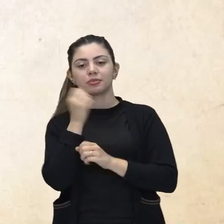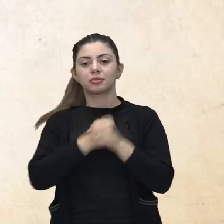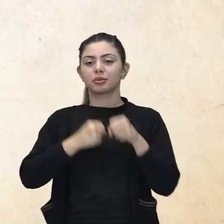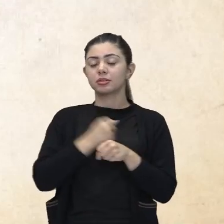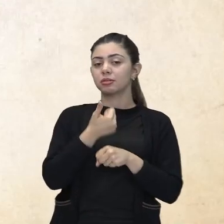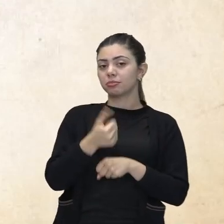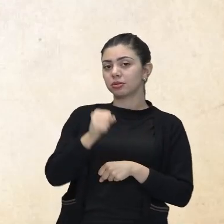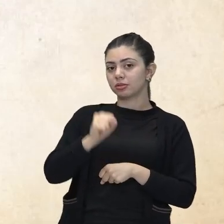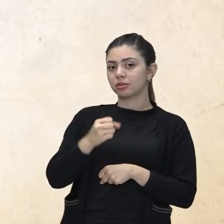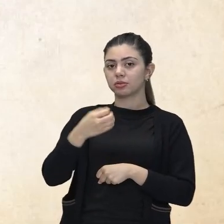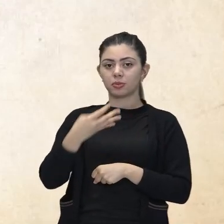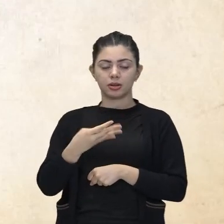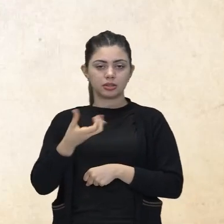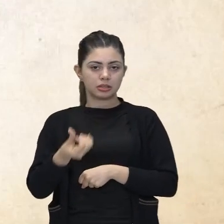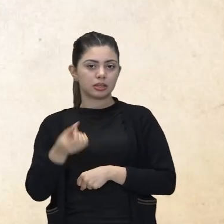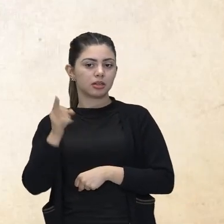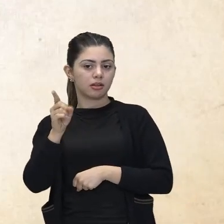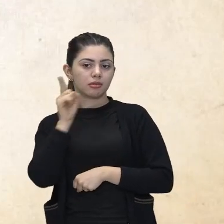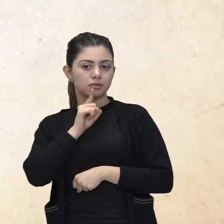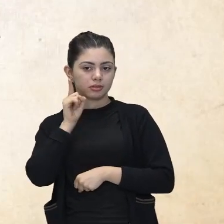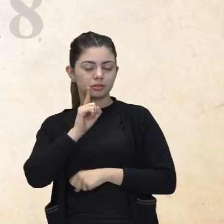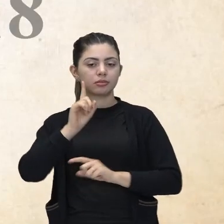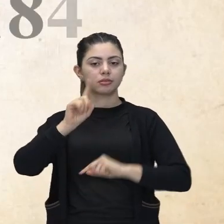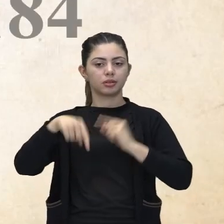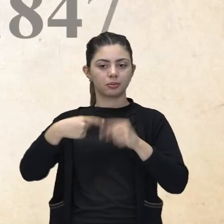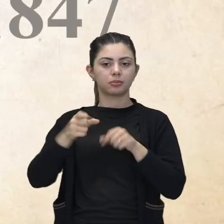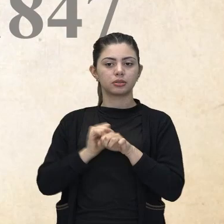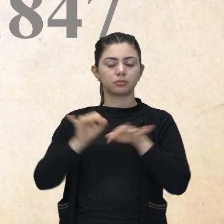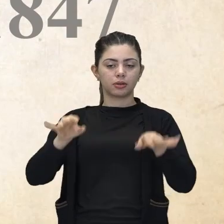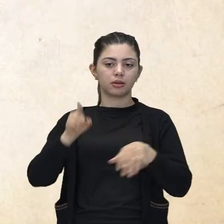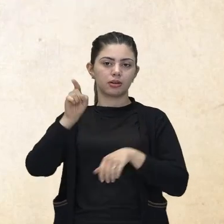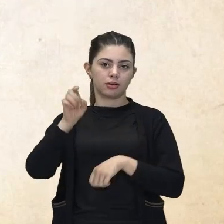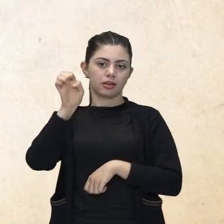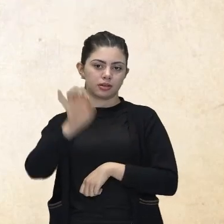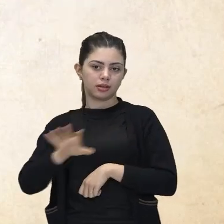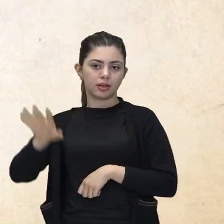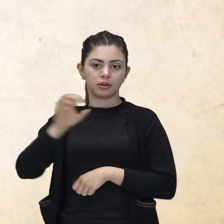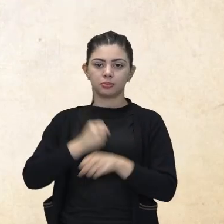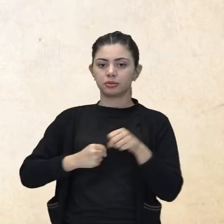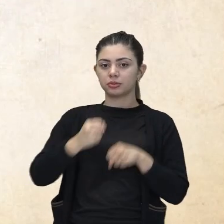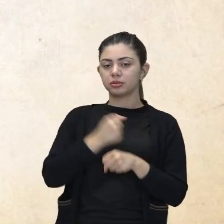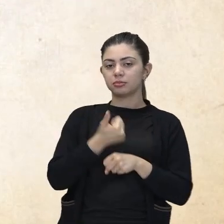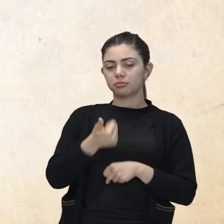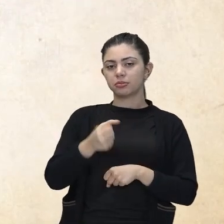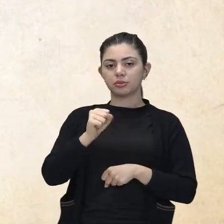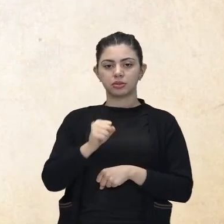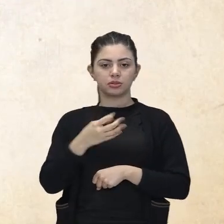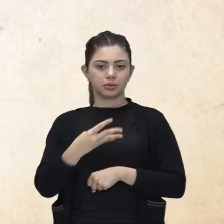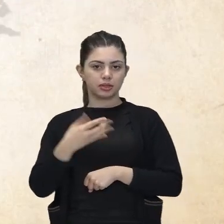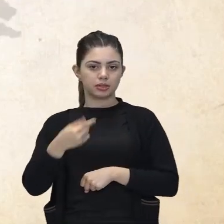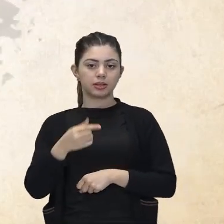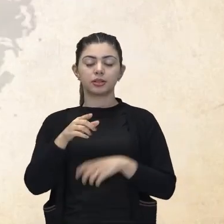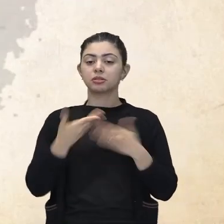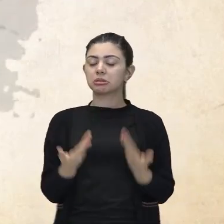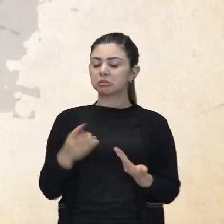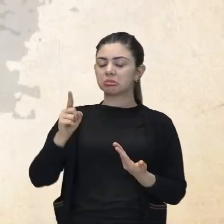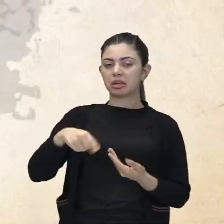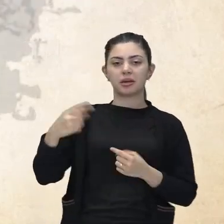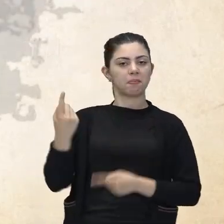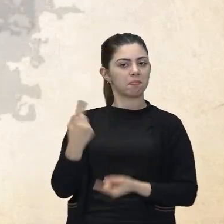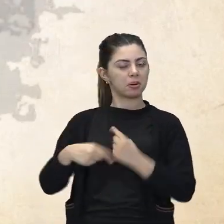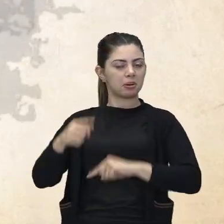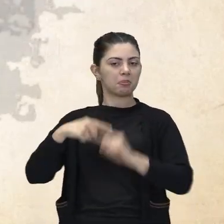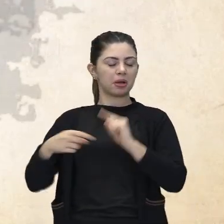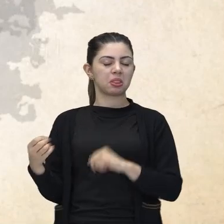1846 e com clorofórmio no Reino Unido em 1847. Essa grande invenção na história da medicina não